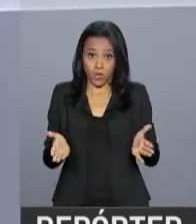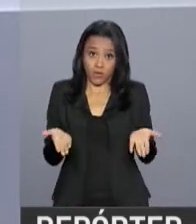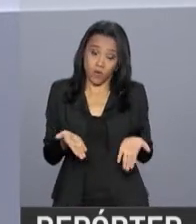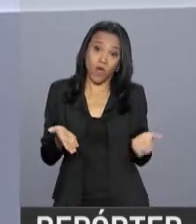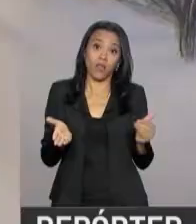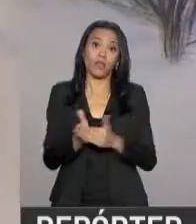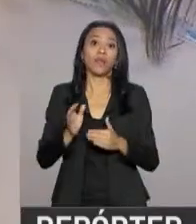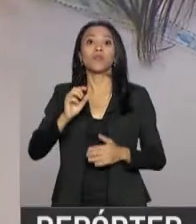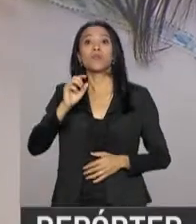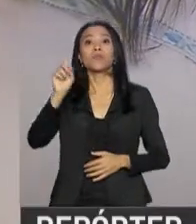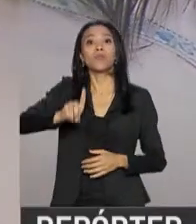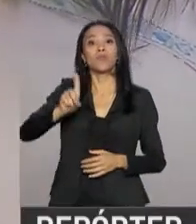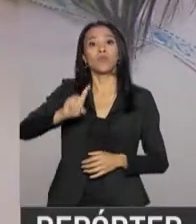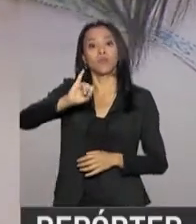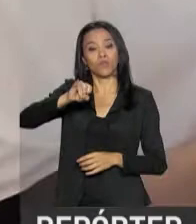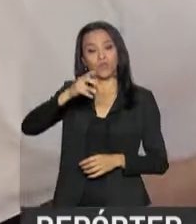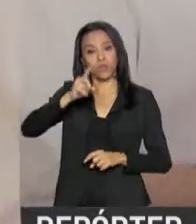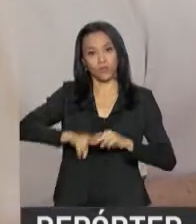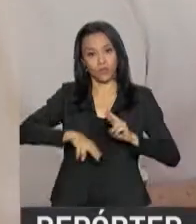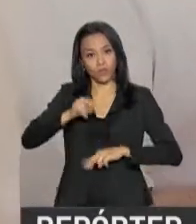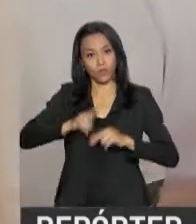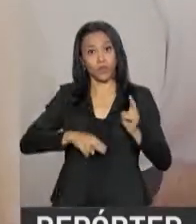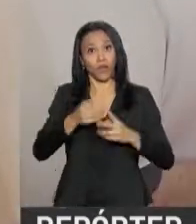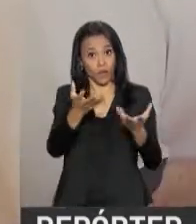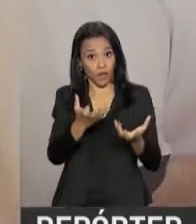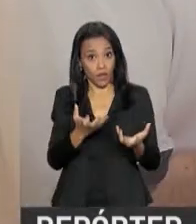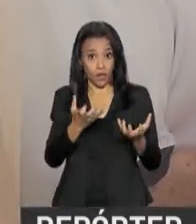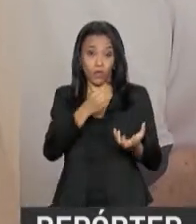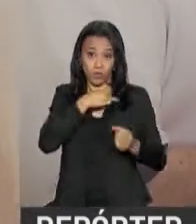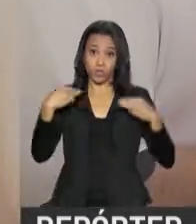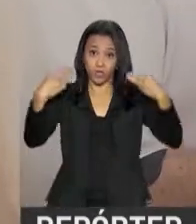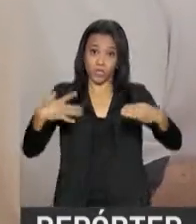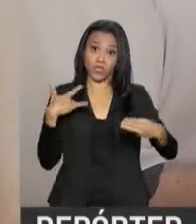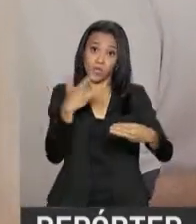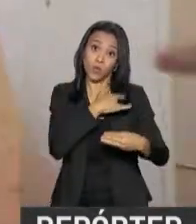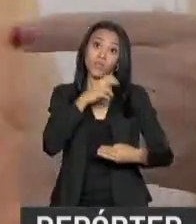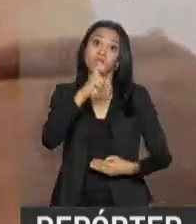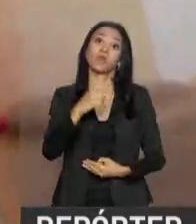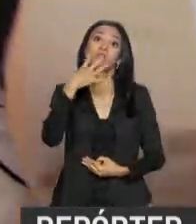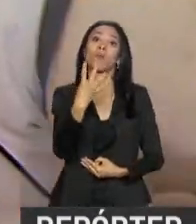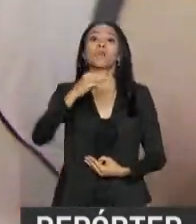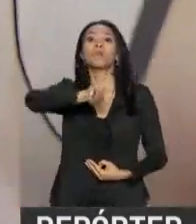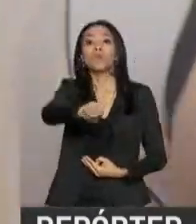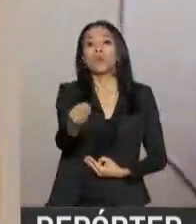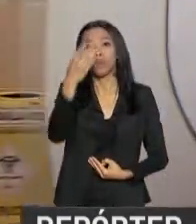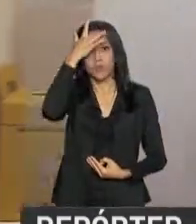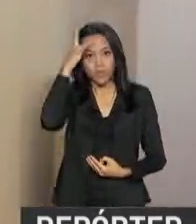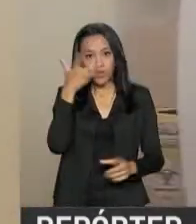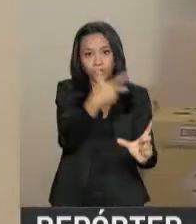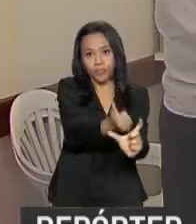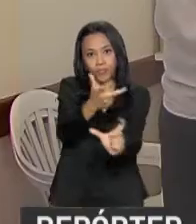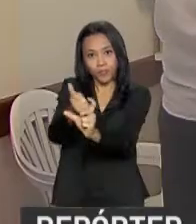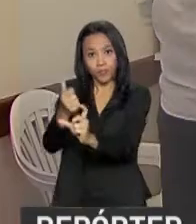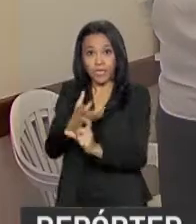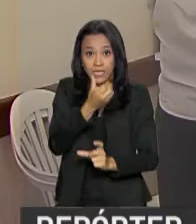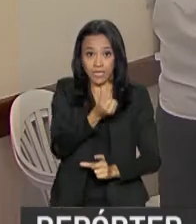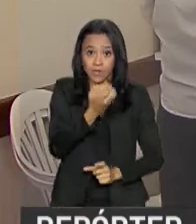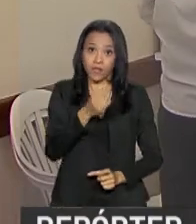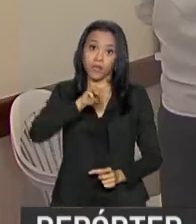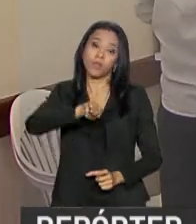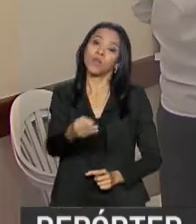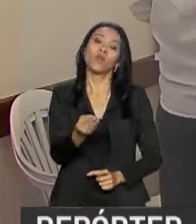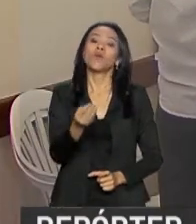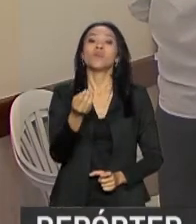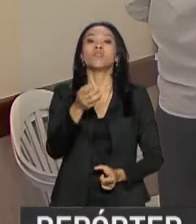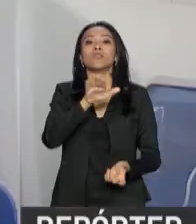ministério da saúde quer vacinar 54 milhões de pessoas 60 milhões de doses estão sendo entregues em etapas para